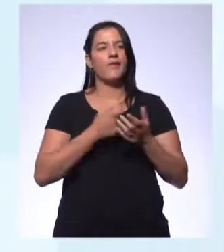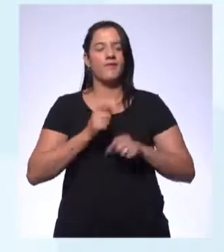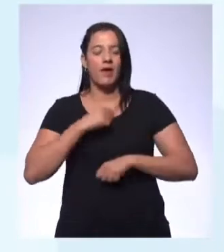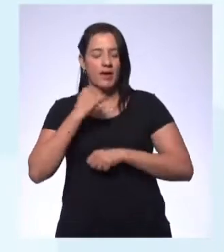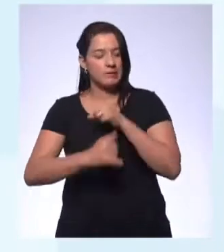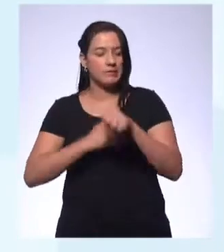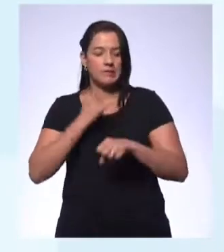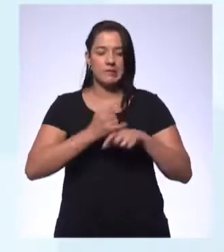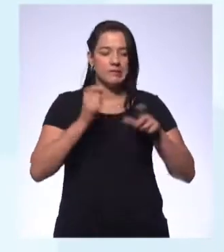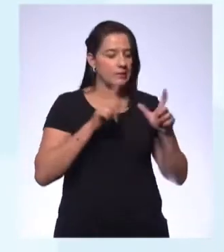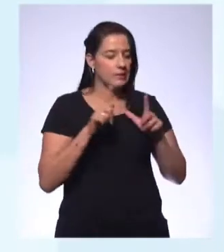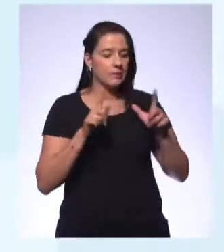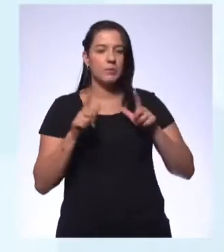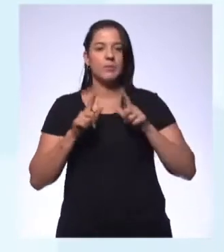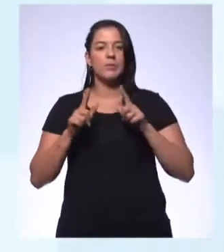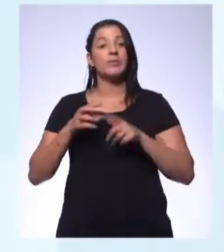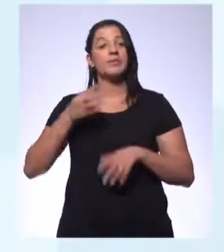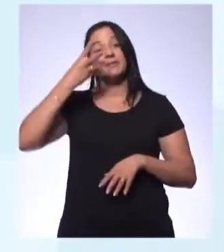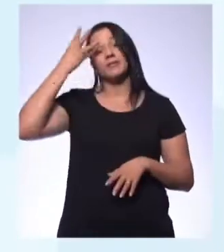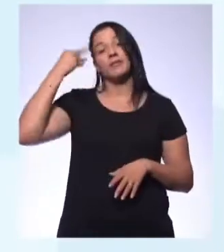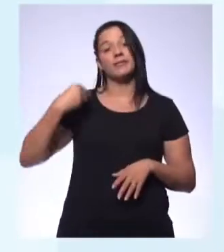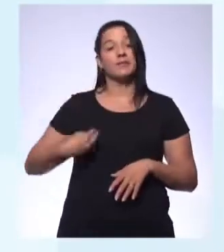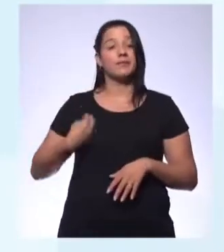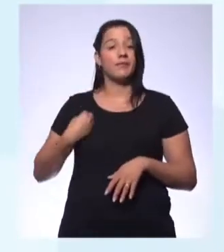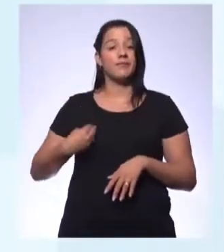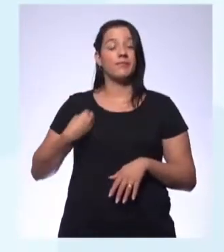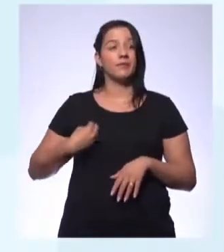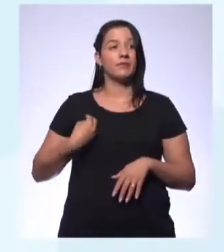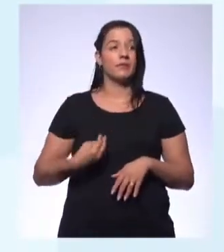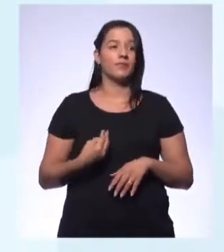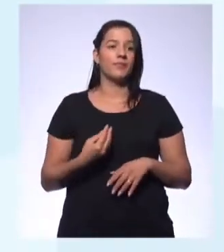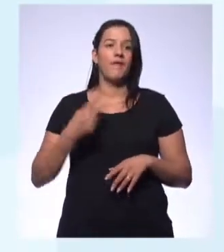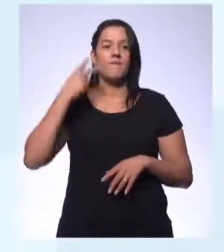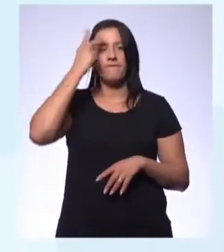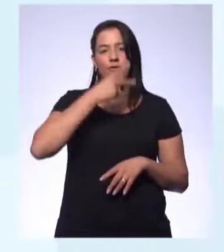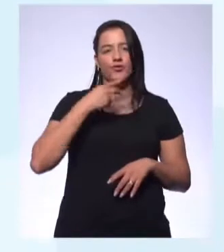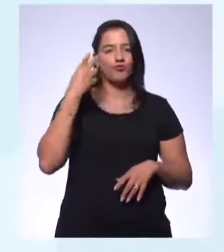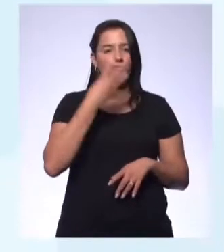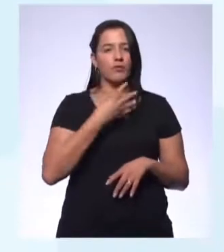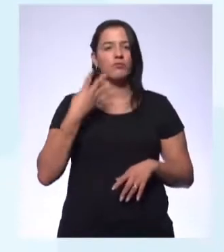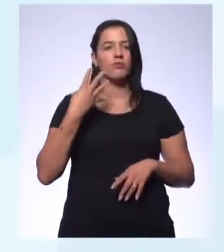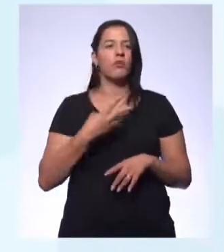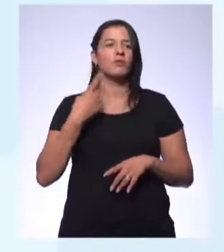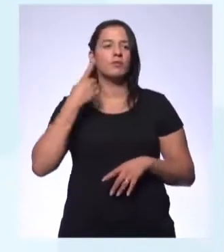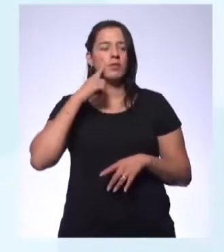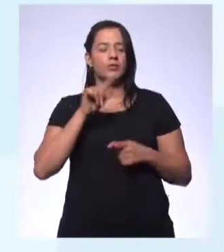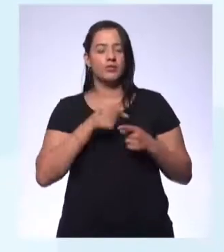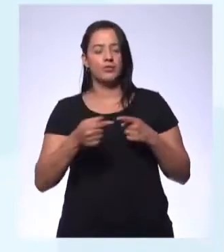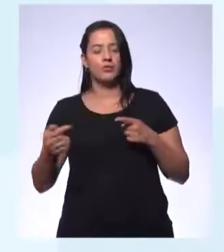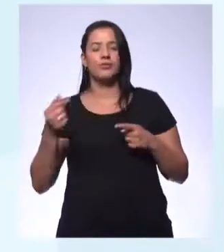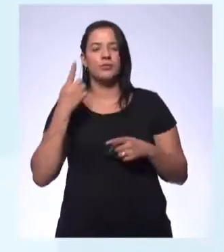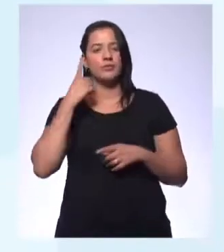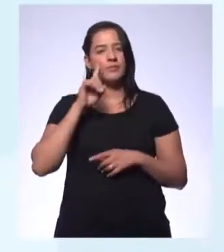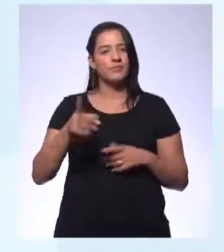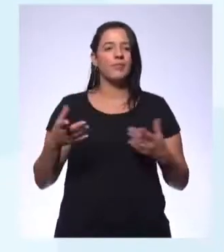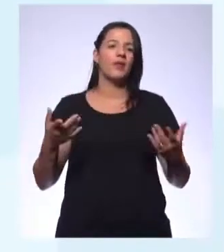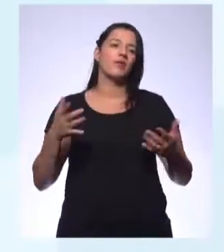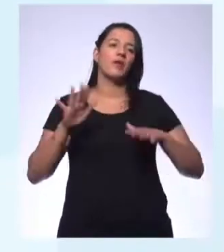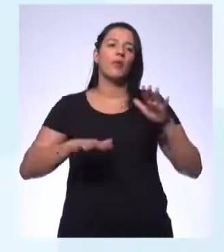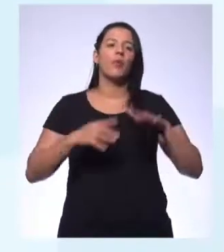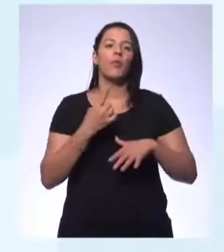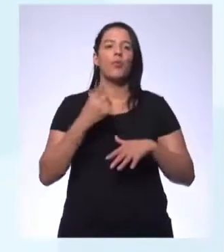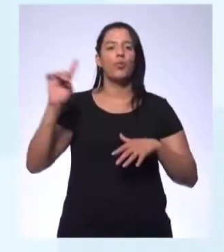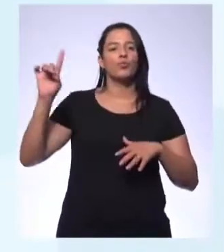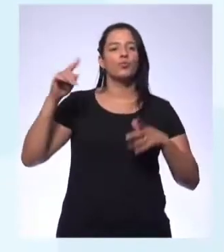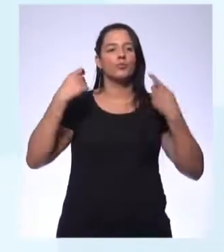e você não consegue mais apreciar a vida, você vai ficando conectado 24 horas, 7 dias por semana. Então a última coisa que está faltando